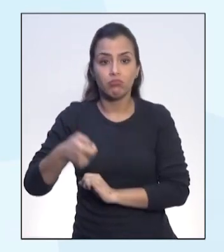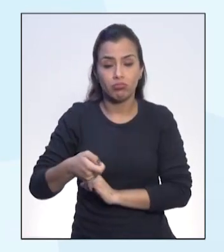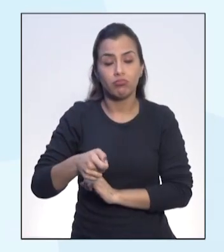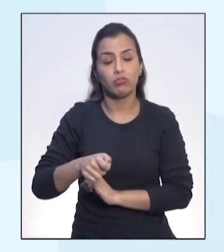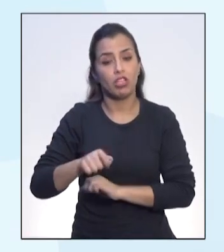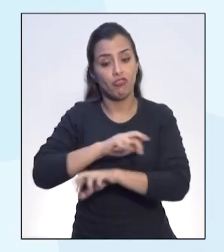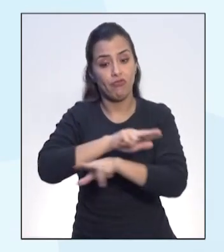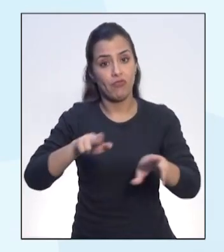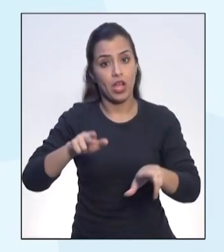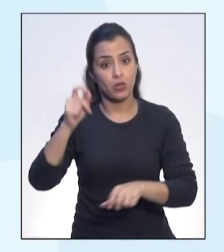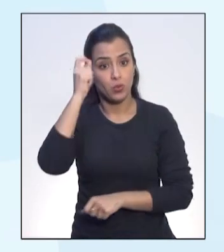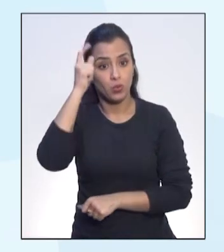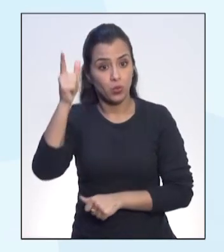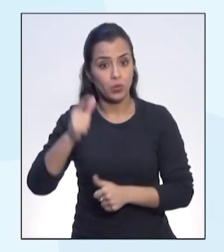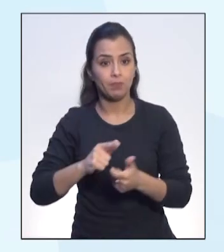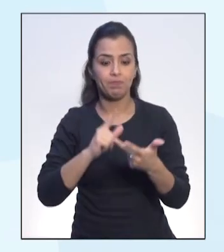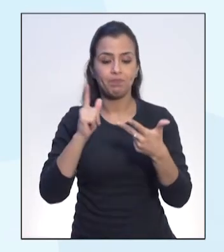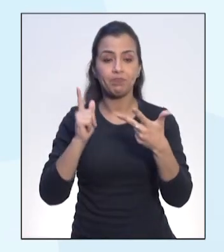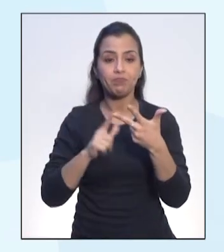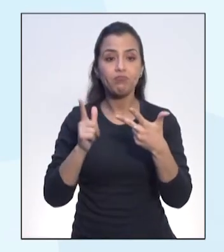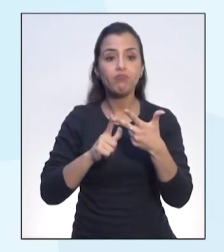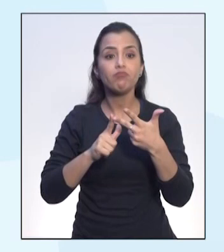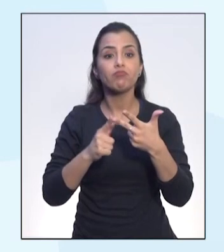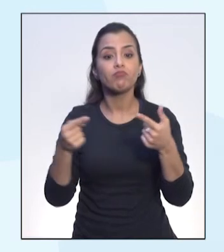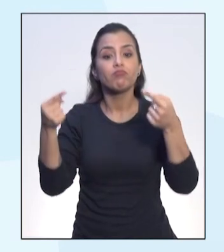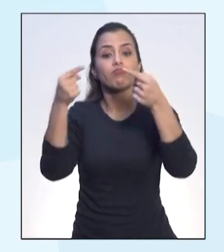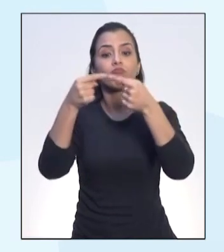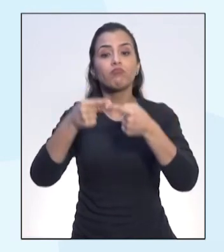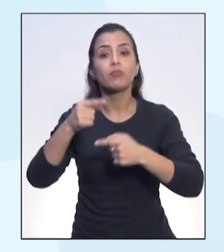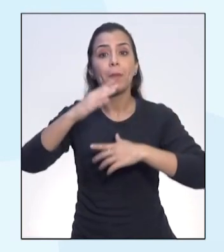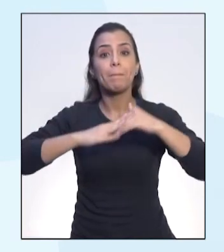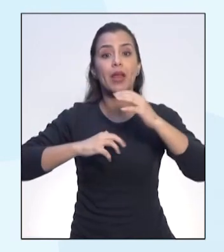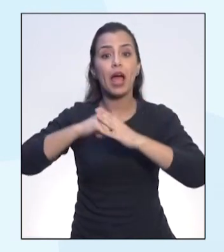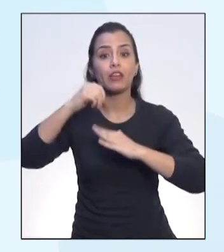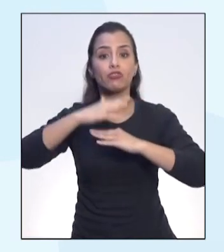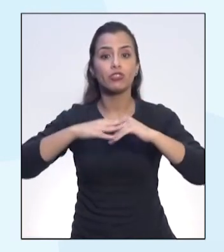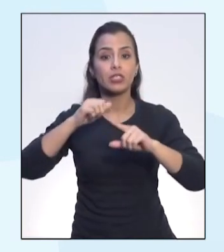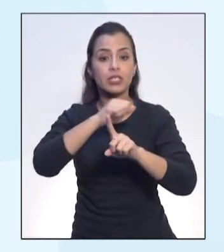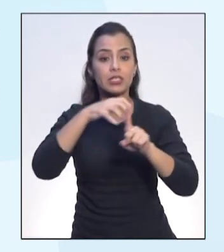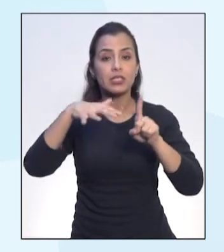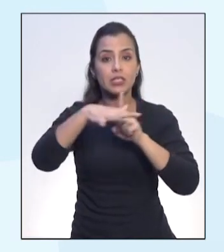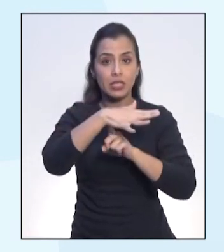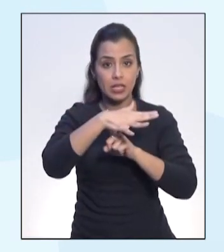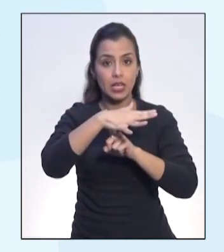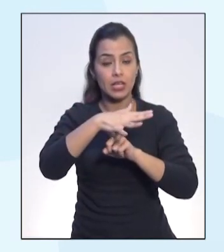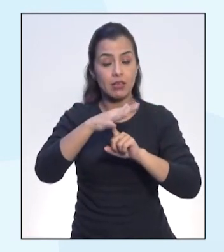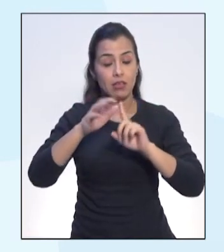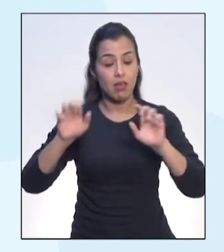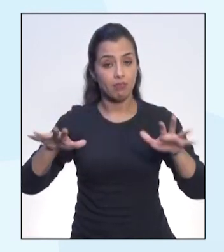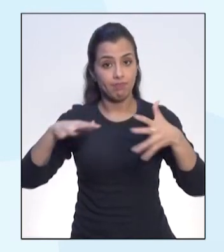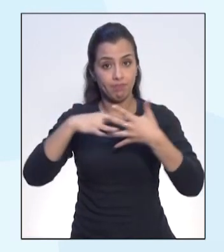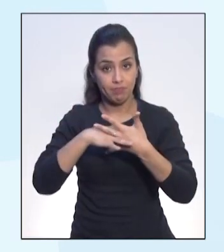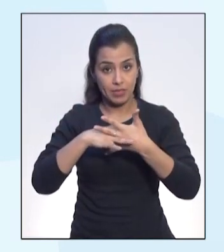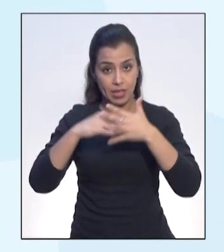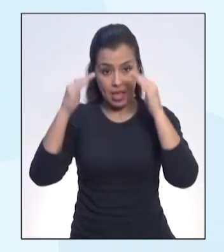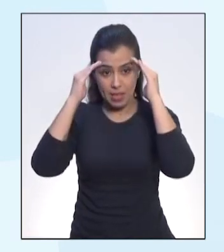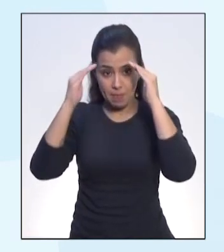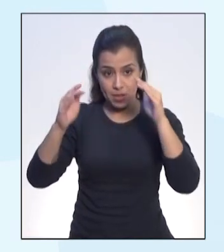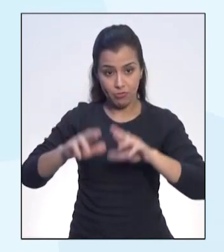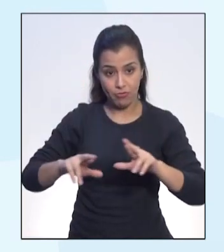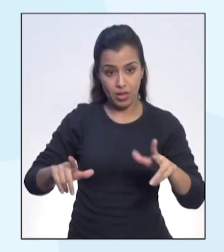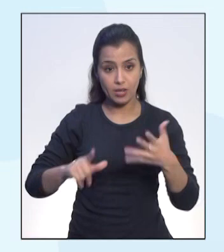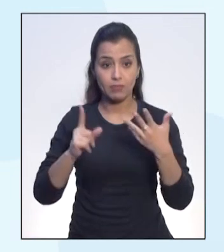diferentes culturas, relacionar práticas de cidadania e respeito às diferenças, discutir a condição